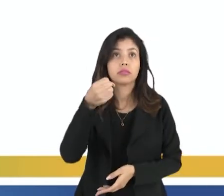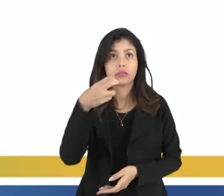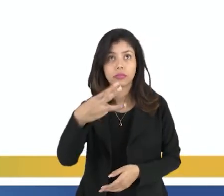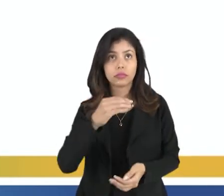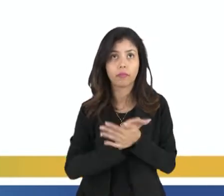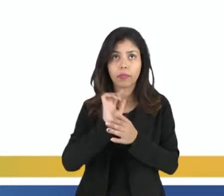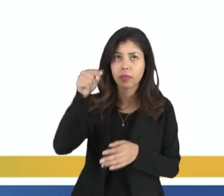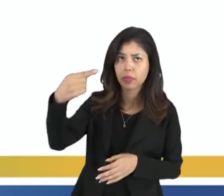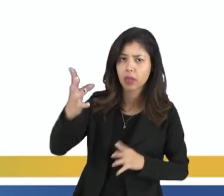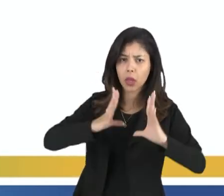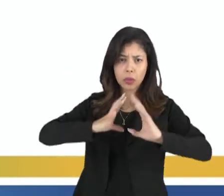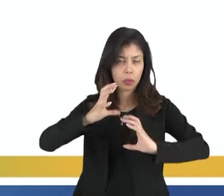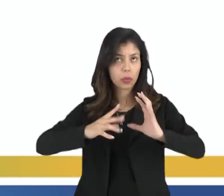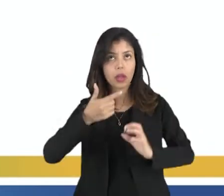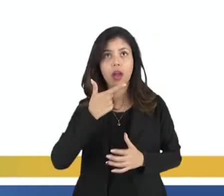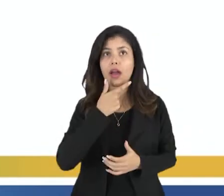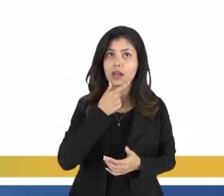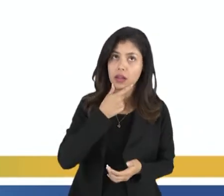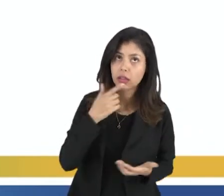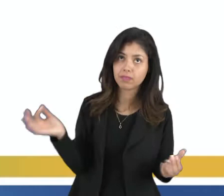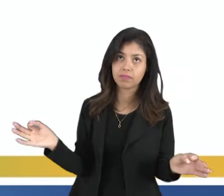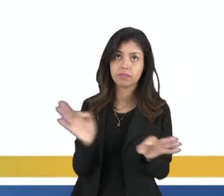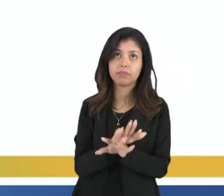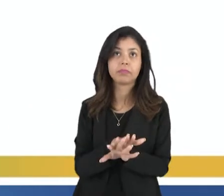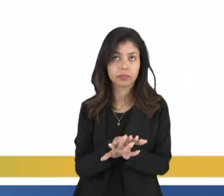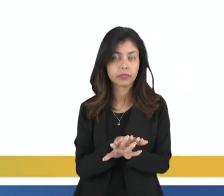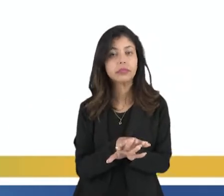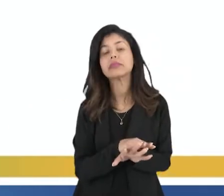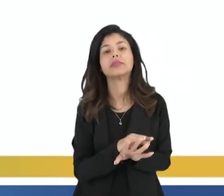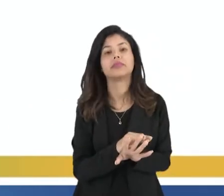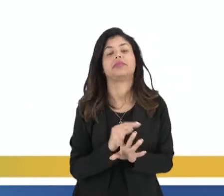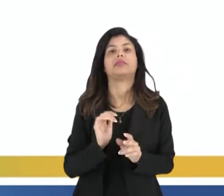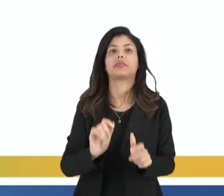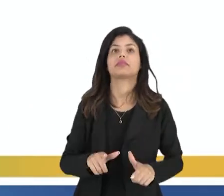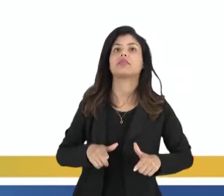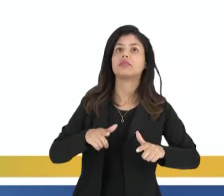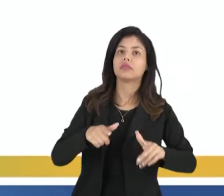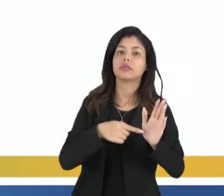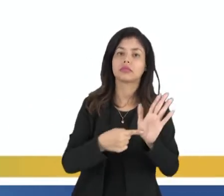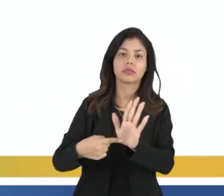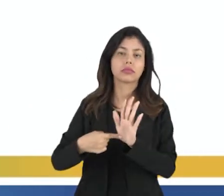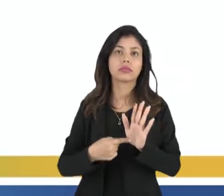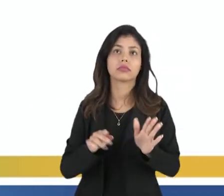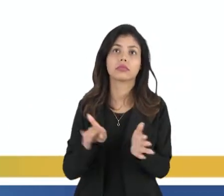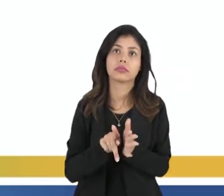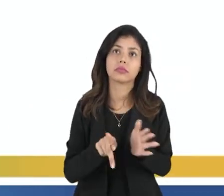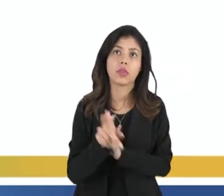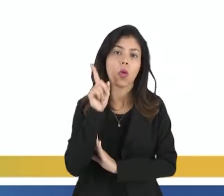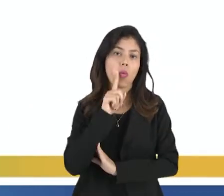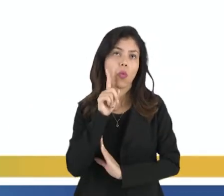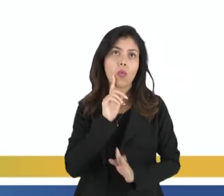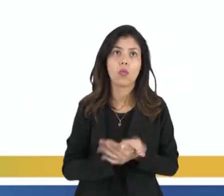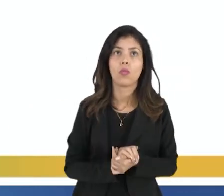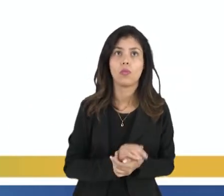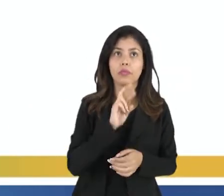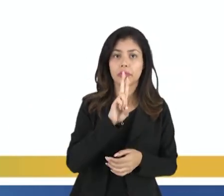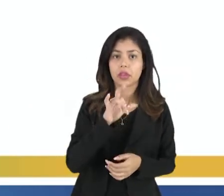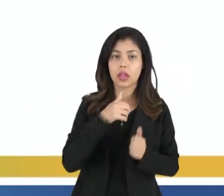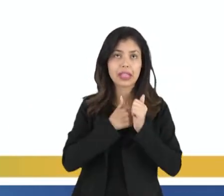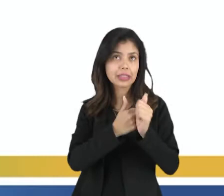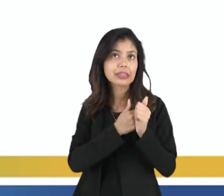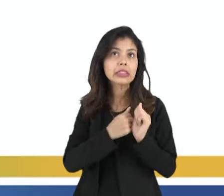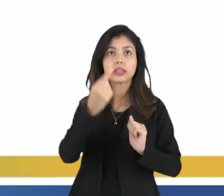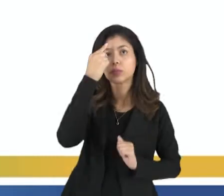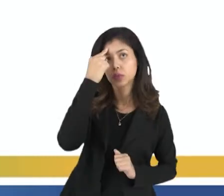E após esse conflito, né, a Inglaterra é derrotada, a gente tem a declaração dos Estados Unidos, né? E os rebeldes, então, eles seguiram